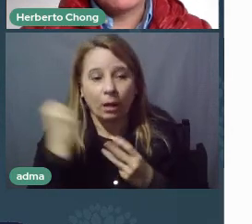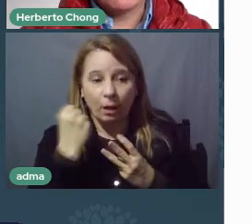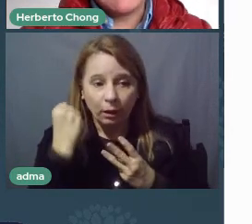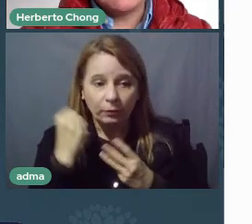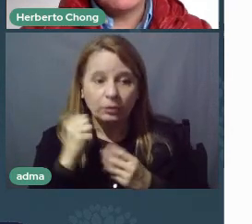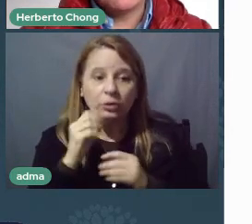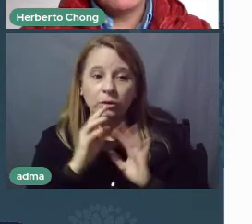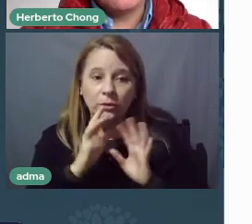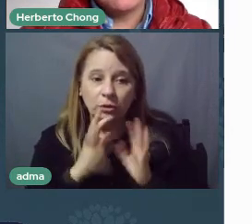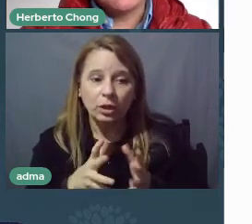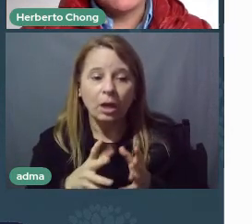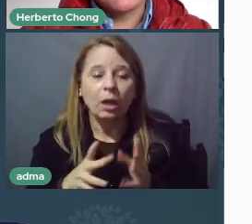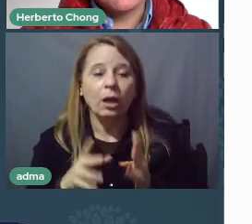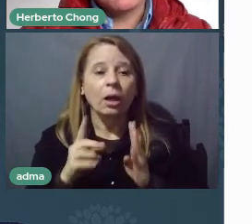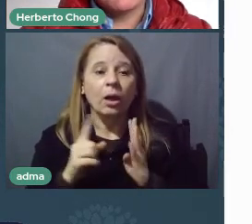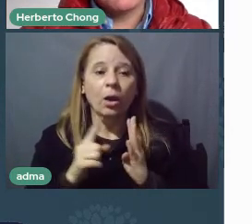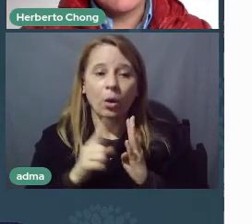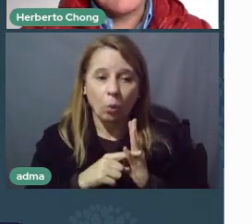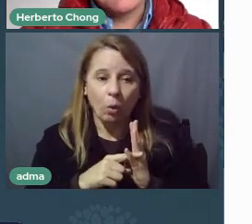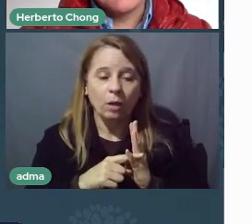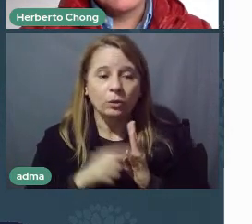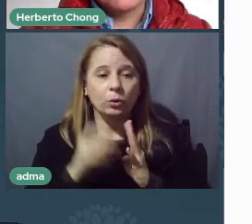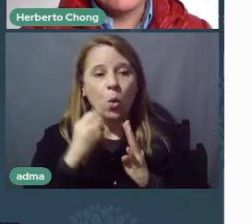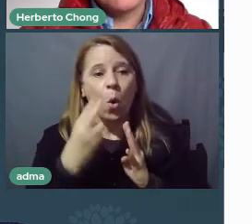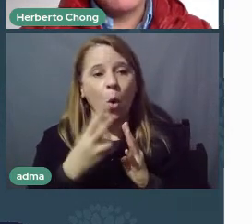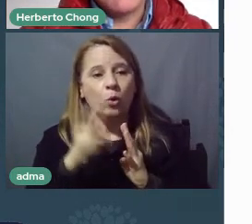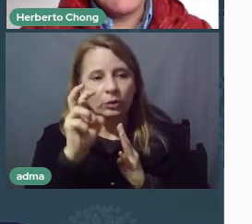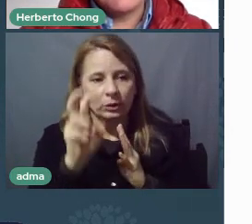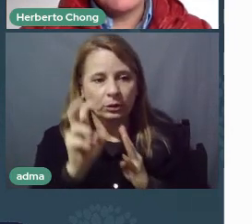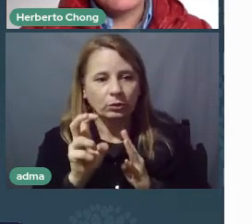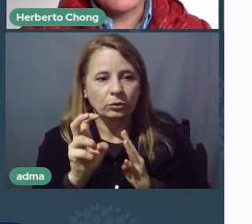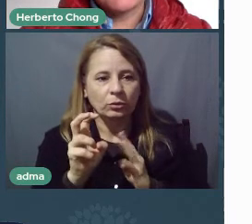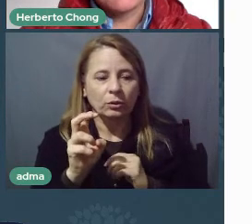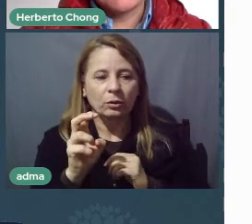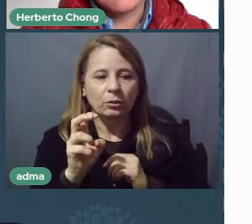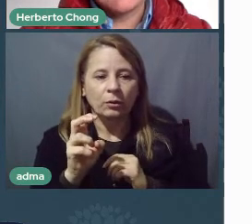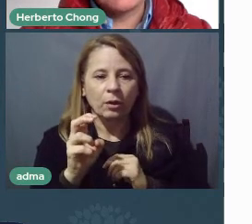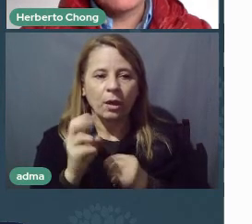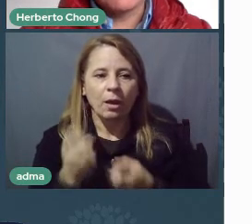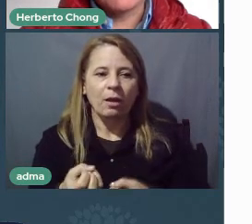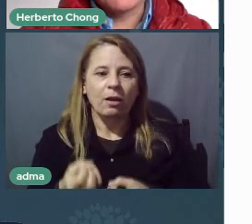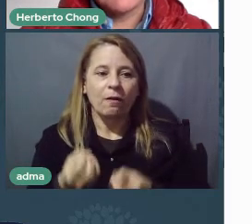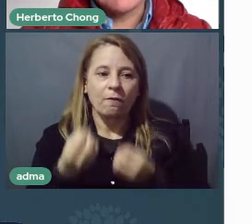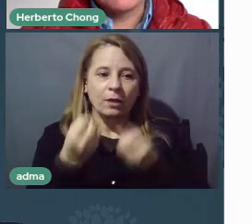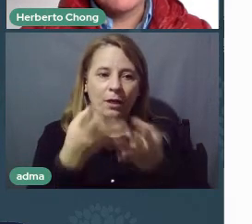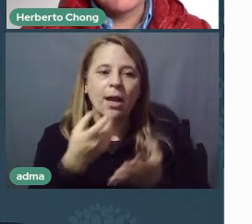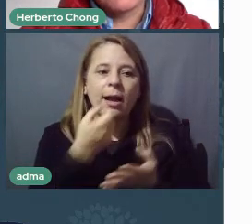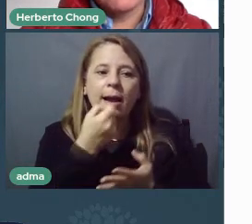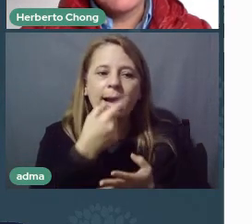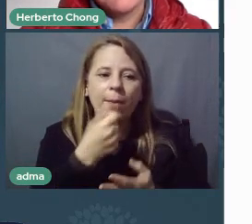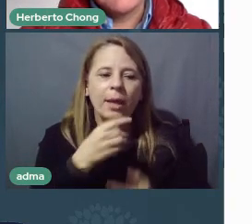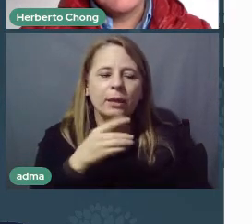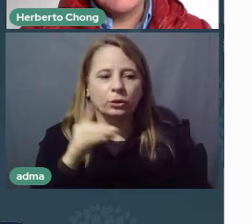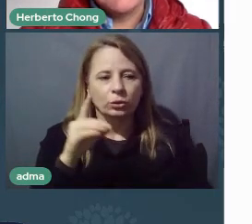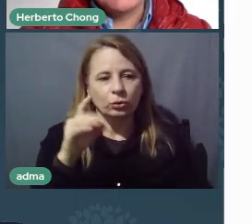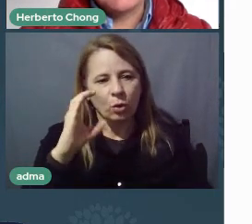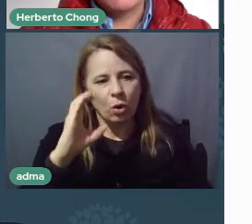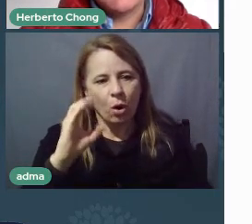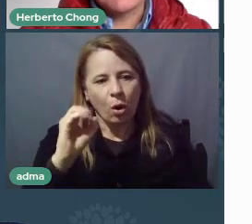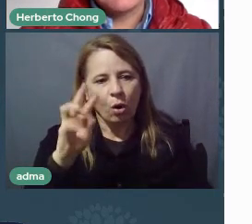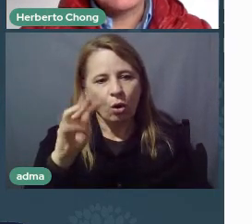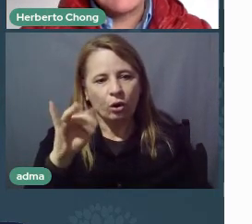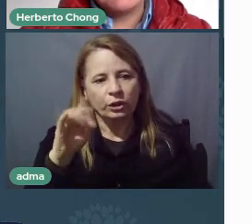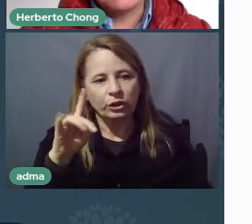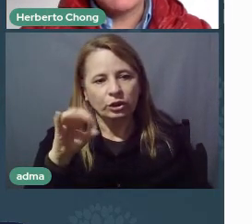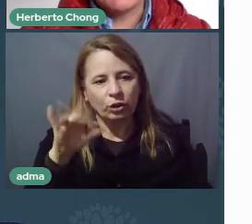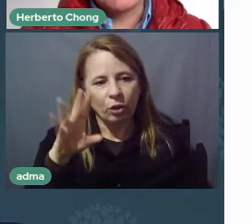o passo 4 ou 5. Então, eu vou usar dose média de corticoide inalado com broncodilatador de longa e ele